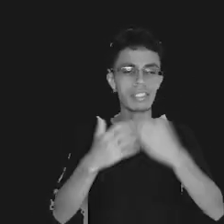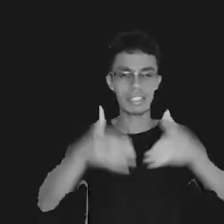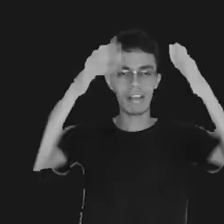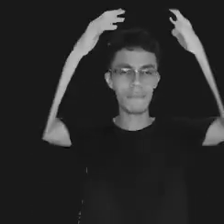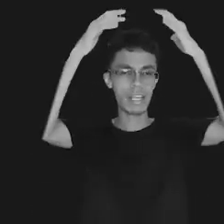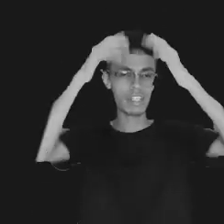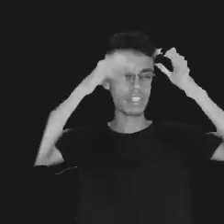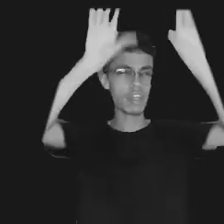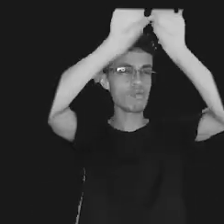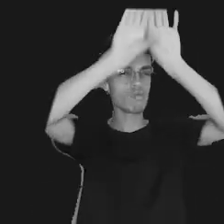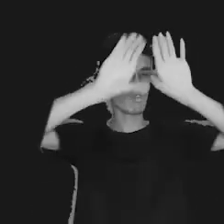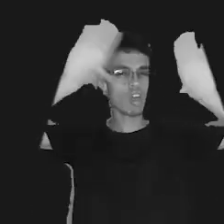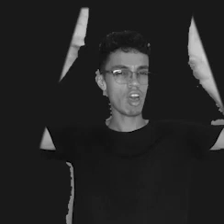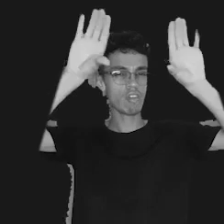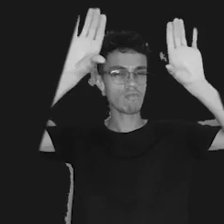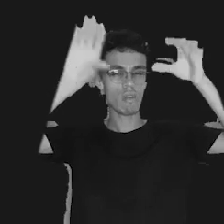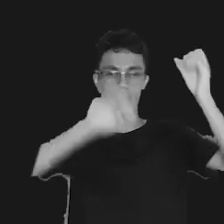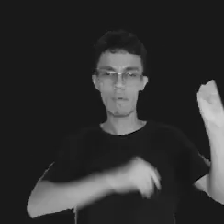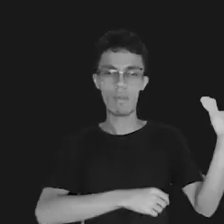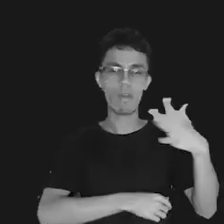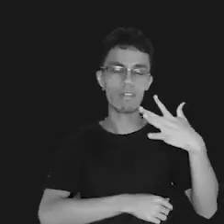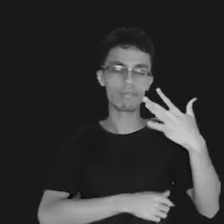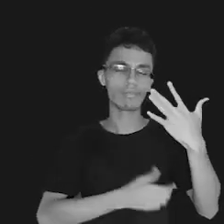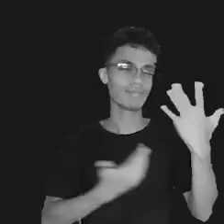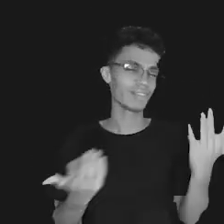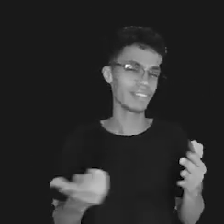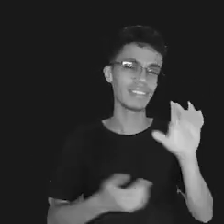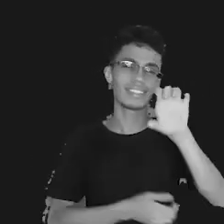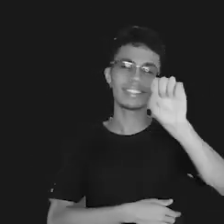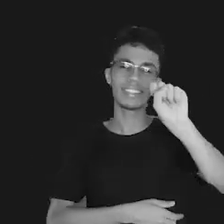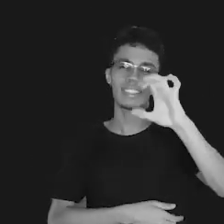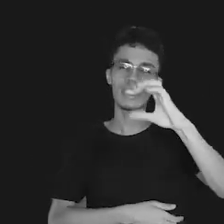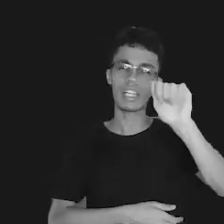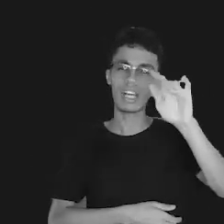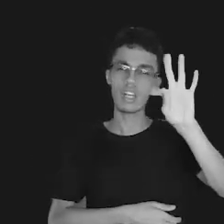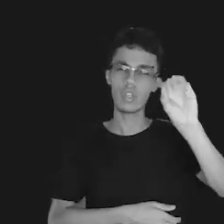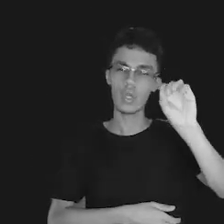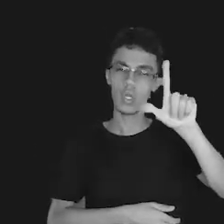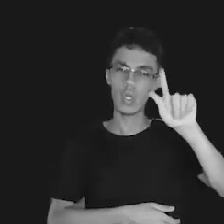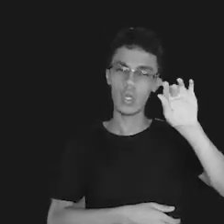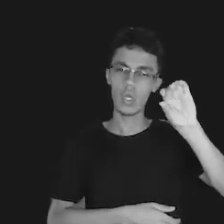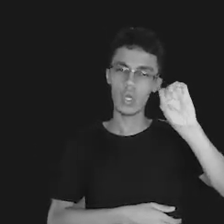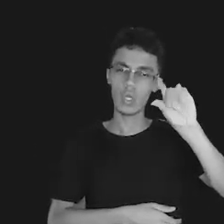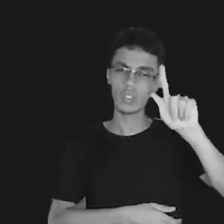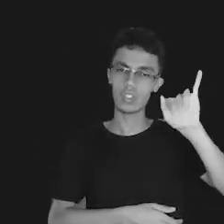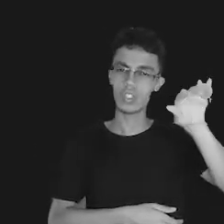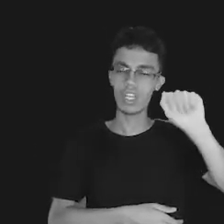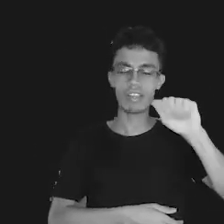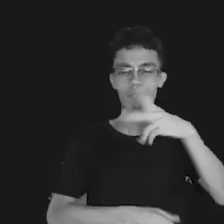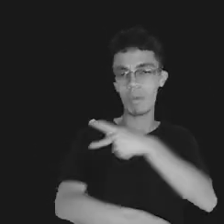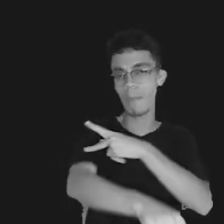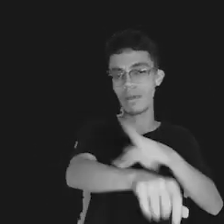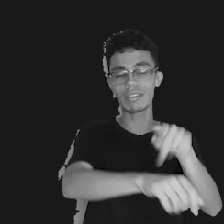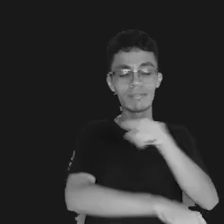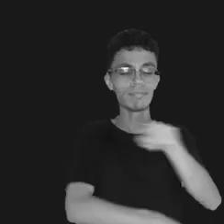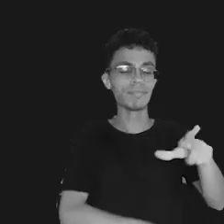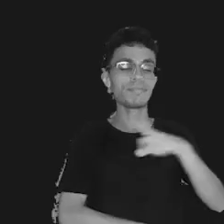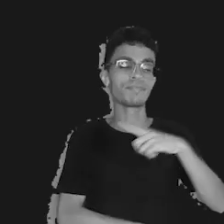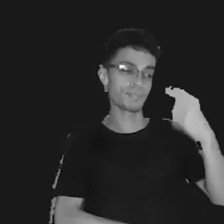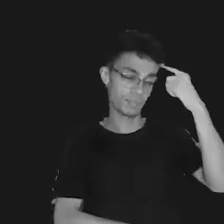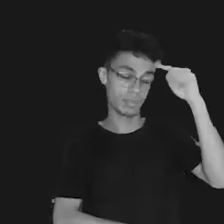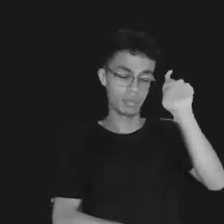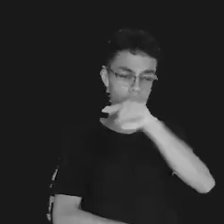um novo céu, a merda. Escatologia pura. Já que você tem ideias,